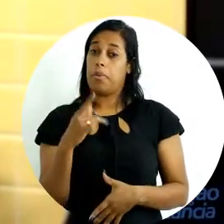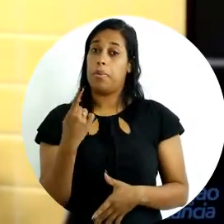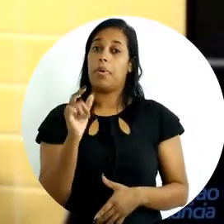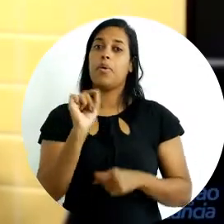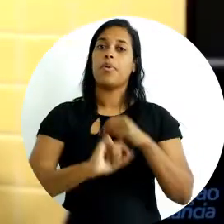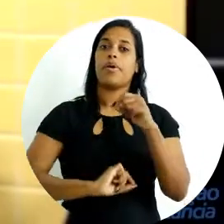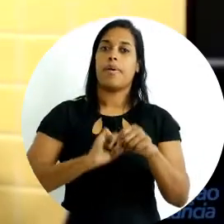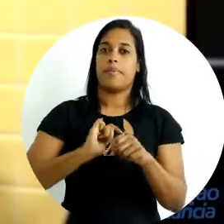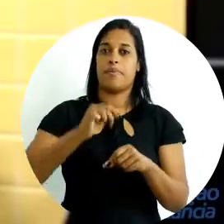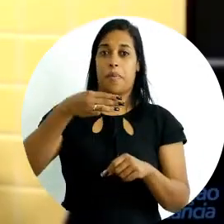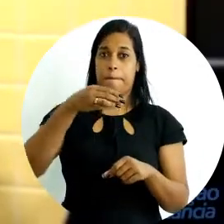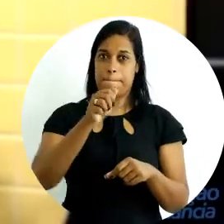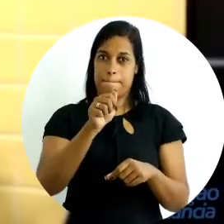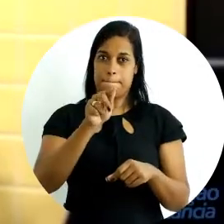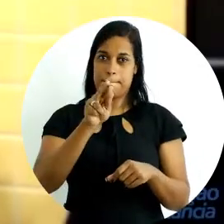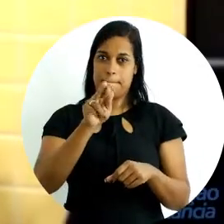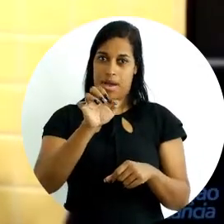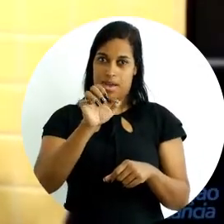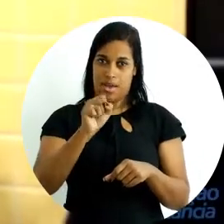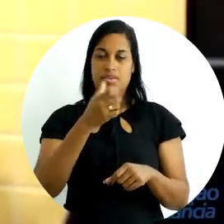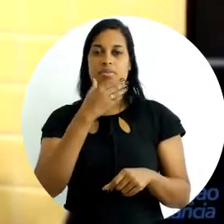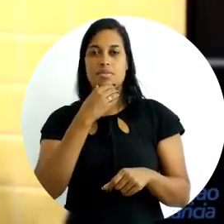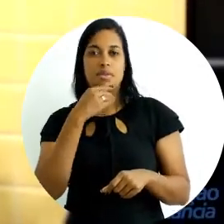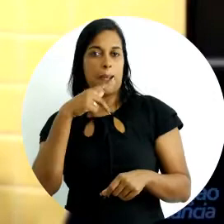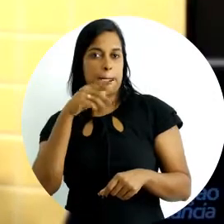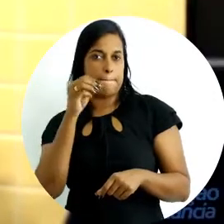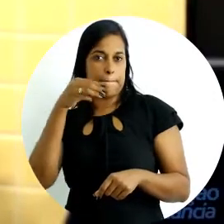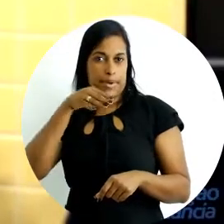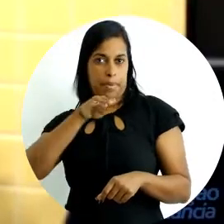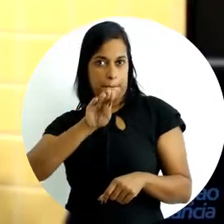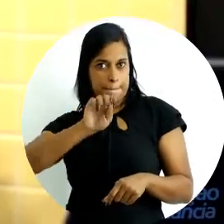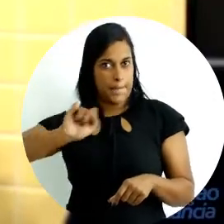Neste caso, o Marquês de Pombal, como uma forma,